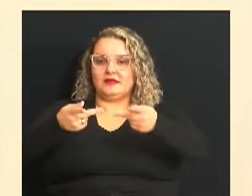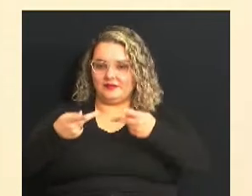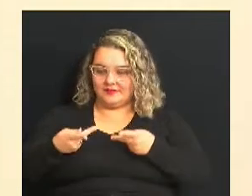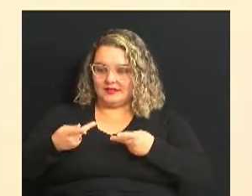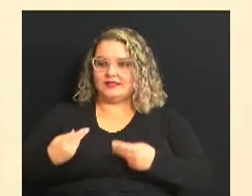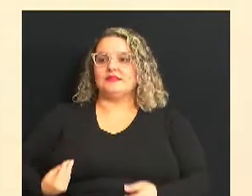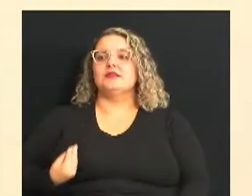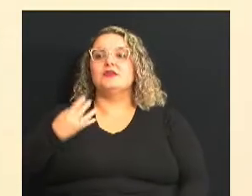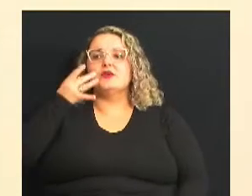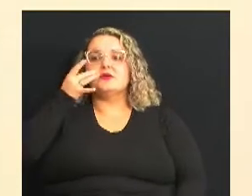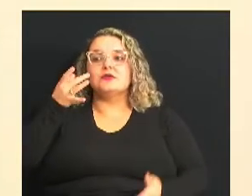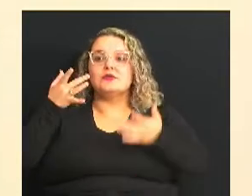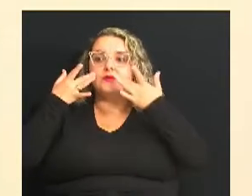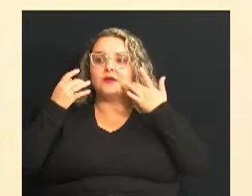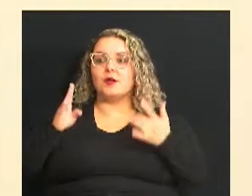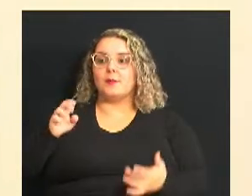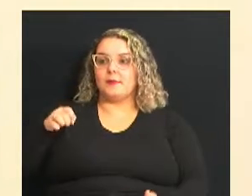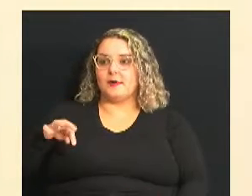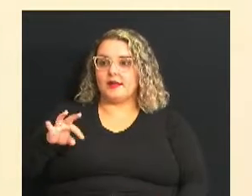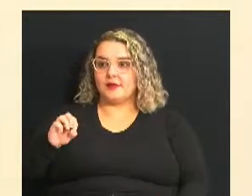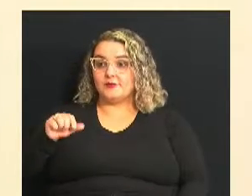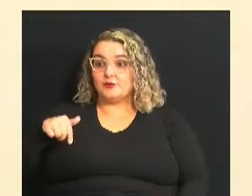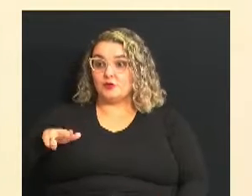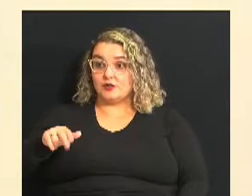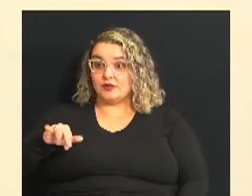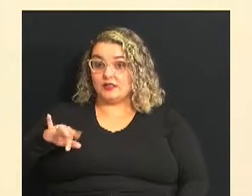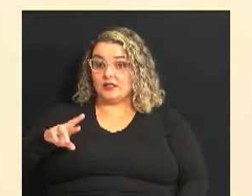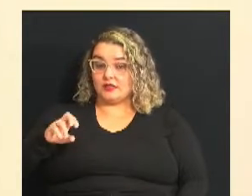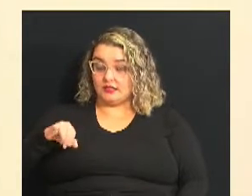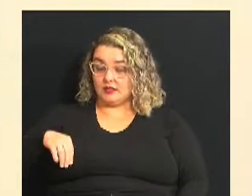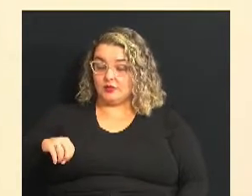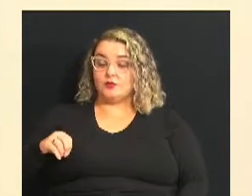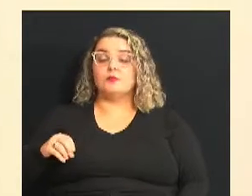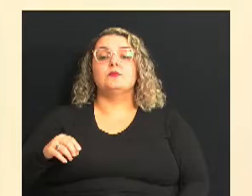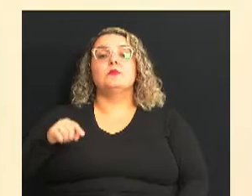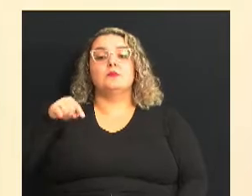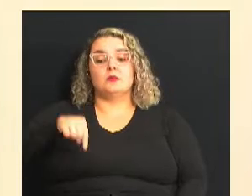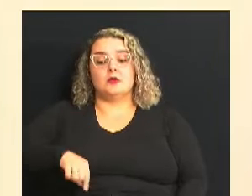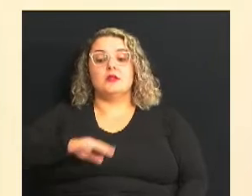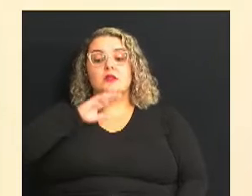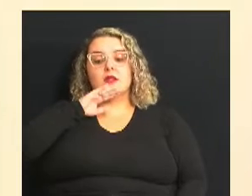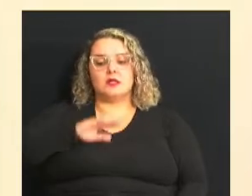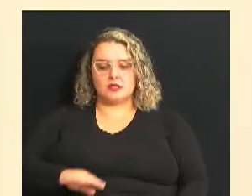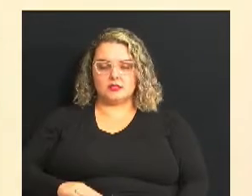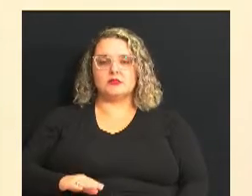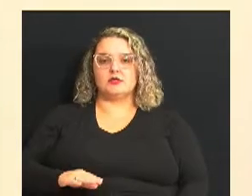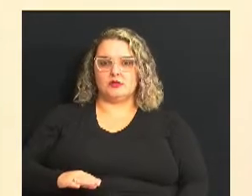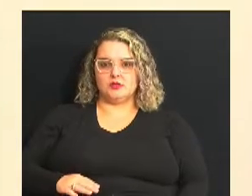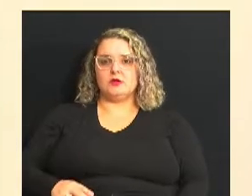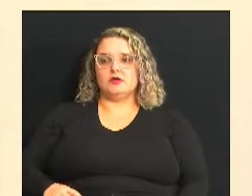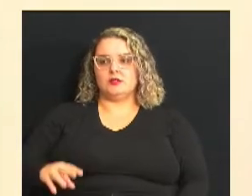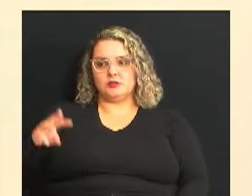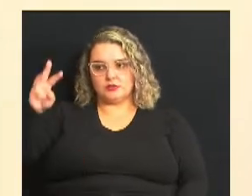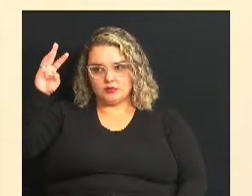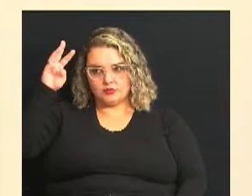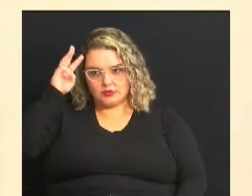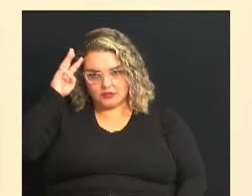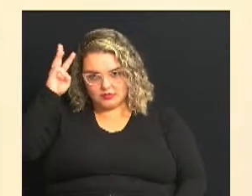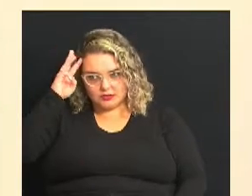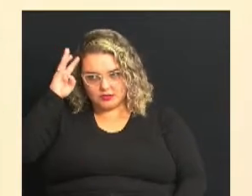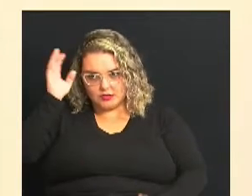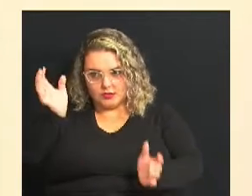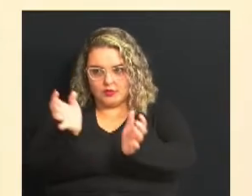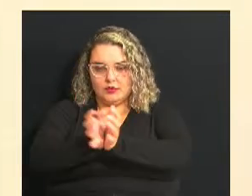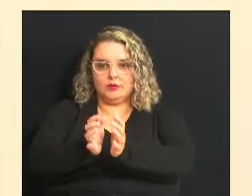Teatro Bento Quirino, nesta tarde de terça-feira, para acompanhar uma reunião que vai acontecer nesse momento da Comissão Permanente de Ciência